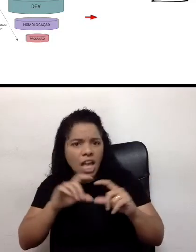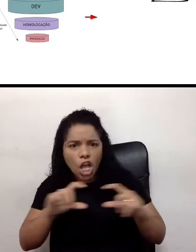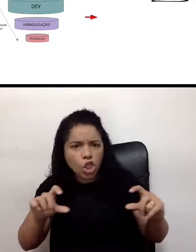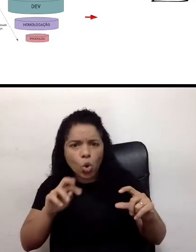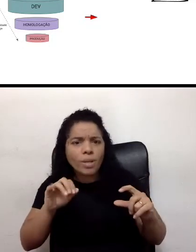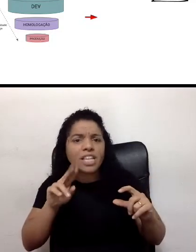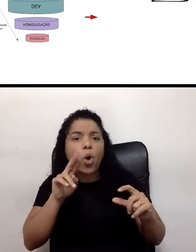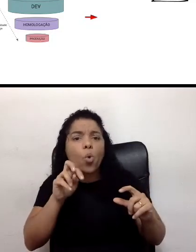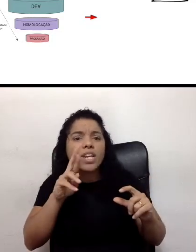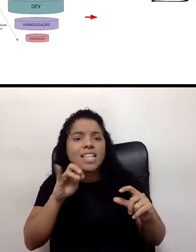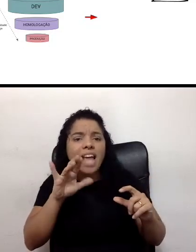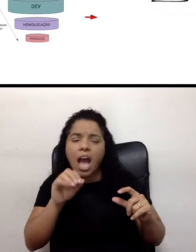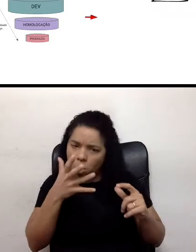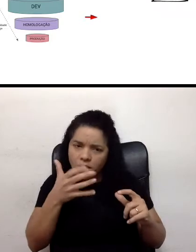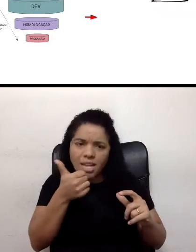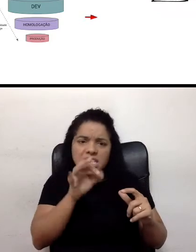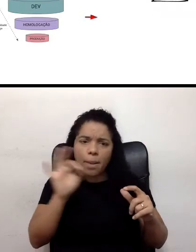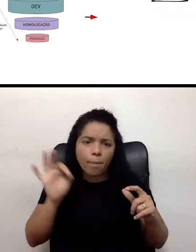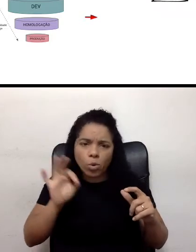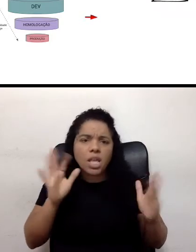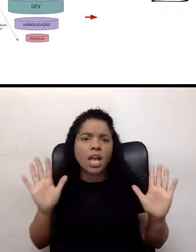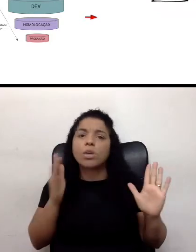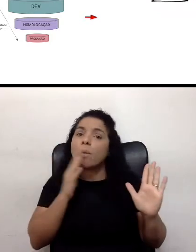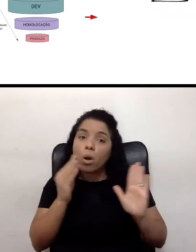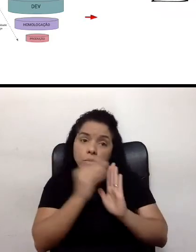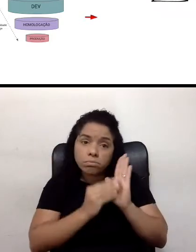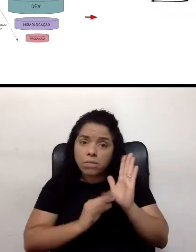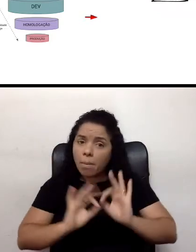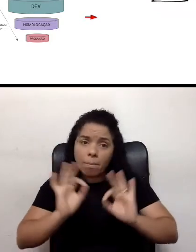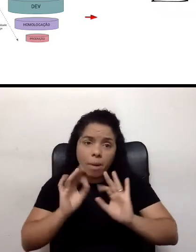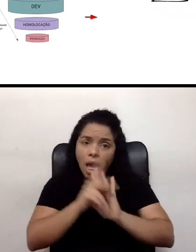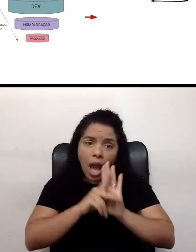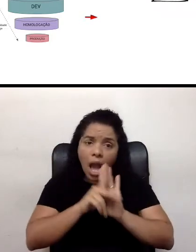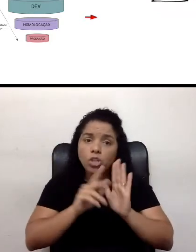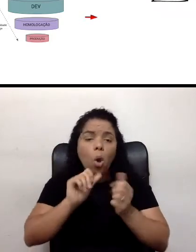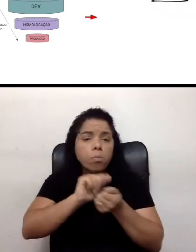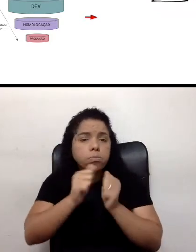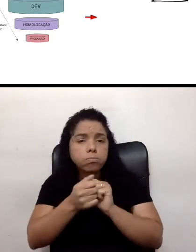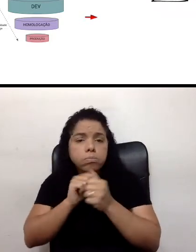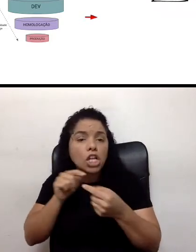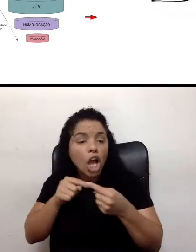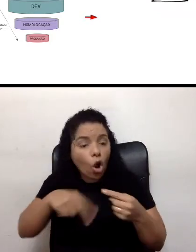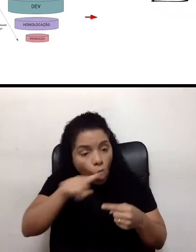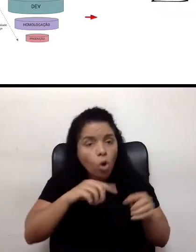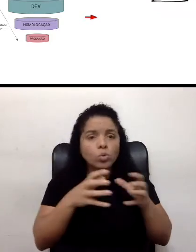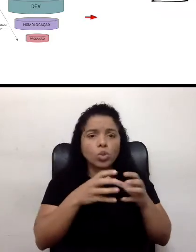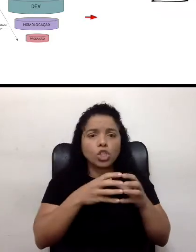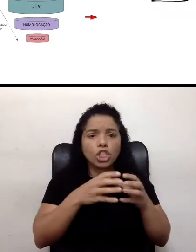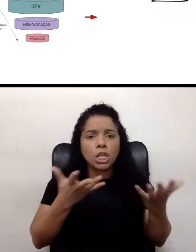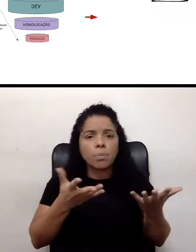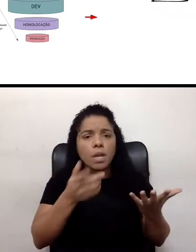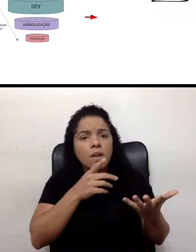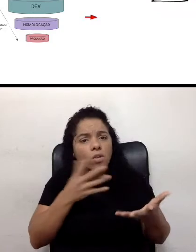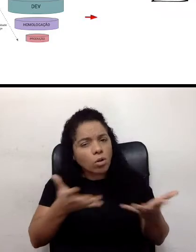testes unitários. Eu posso definir assim o plano. Ou posso ir adequando de acordo com o time, botar mais ousado,